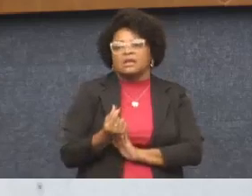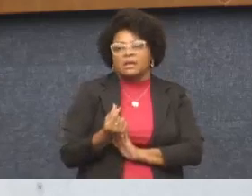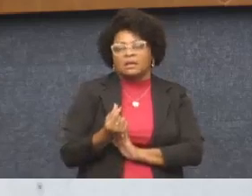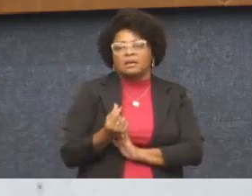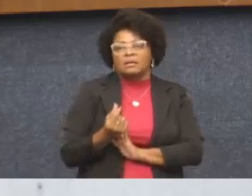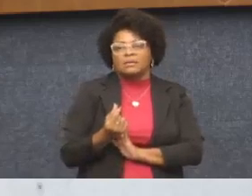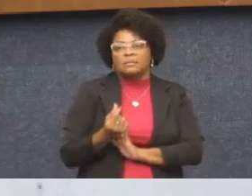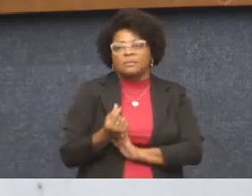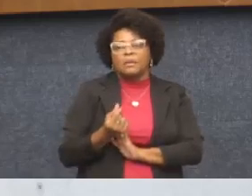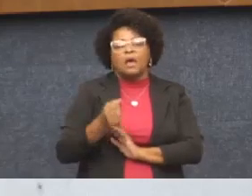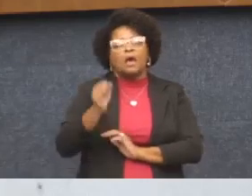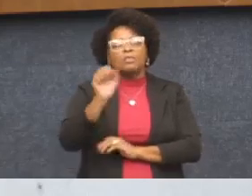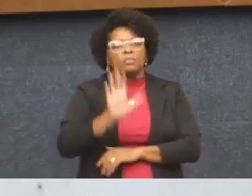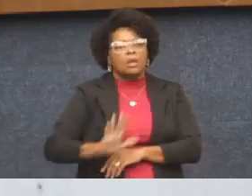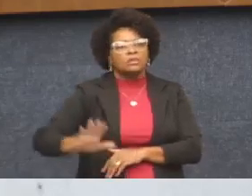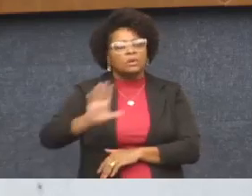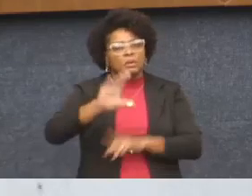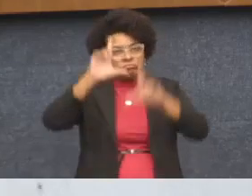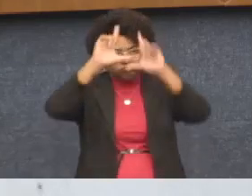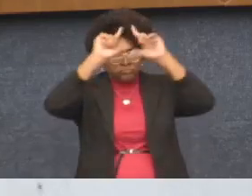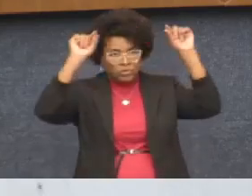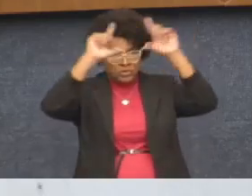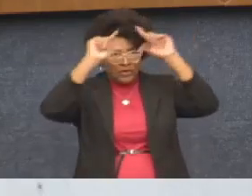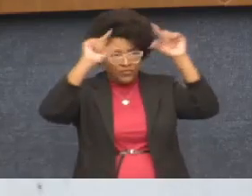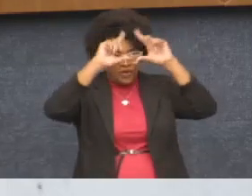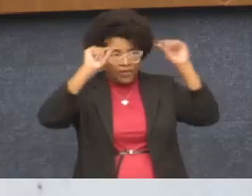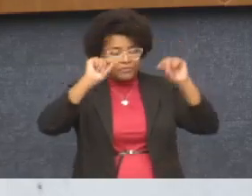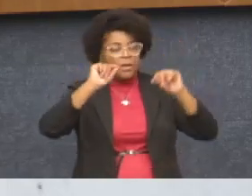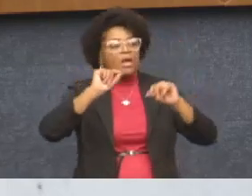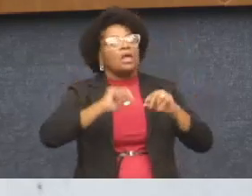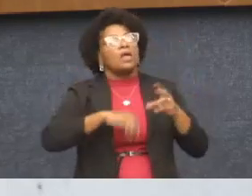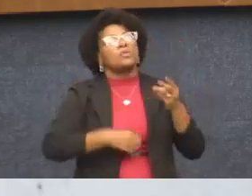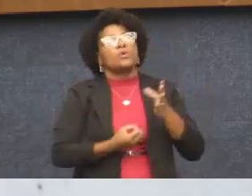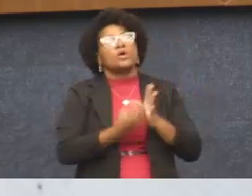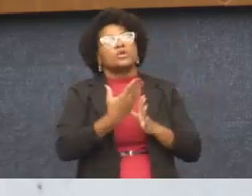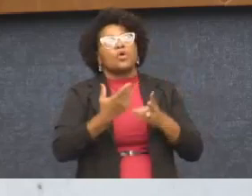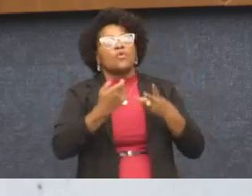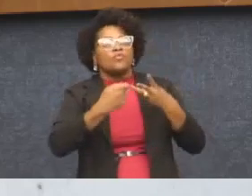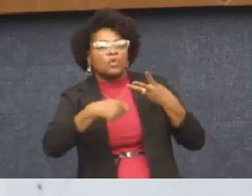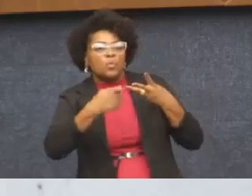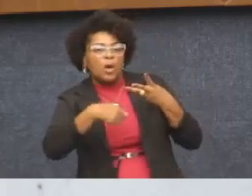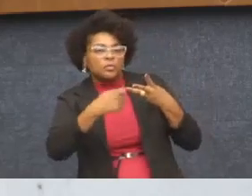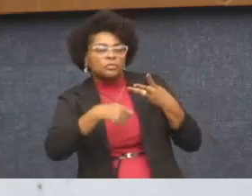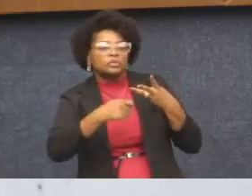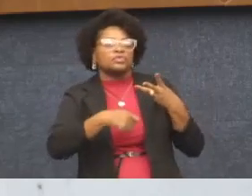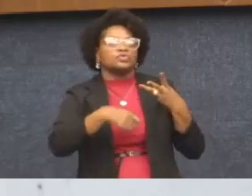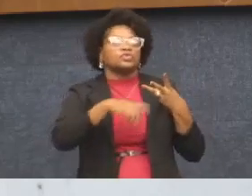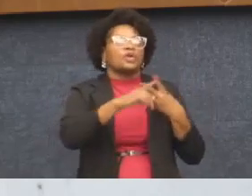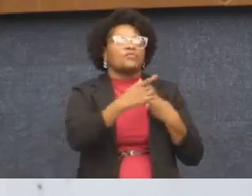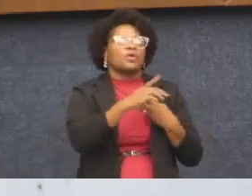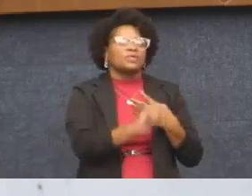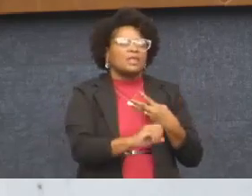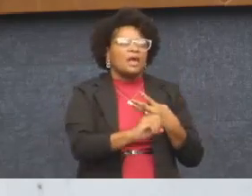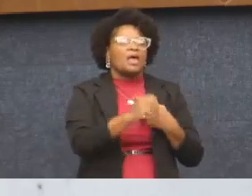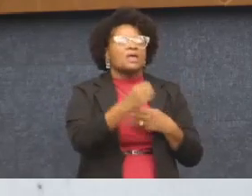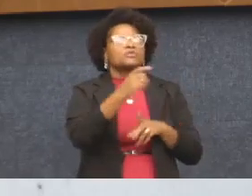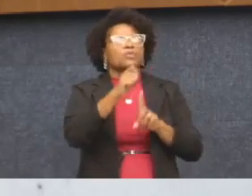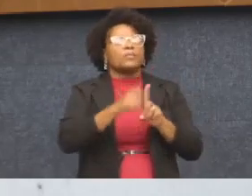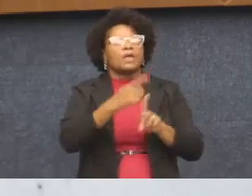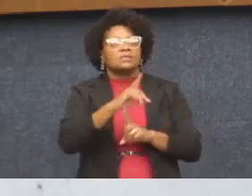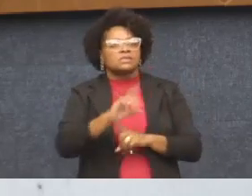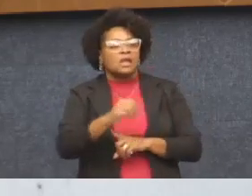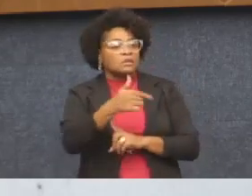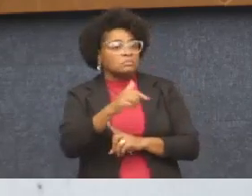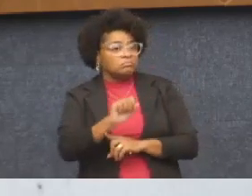salarial nacional dos enfermeiros. Autoria executiva, mensagem de número 35, de 10/10/2023, emendas não há, quórum maioria